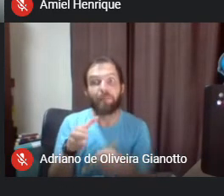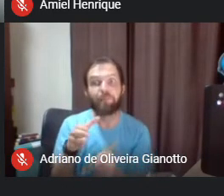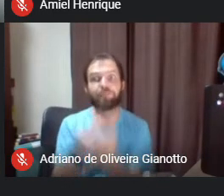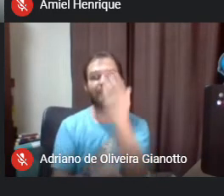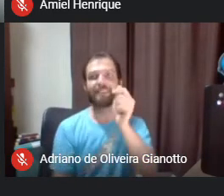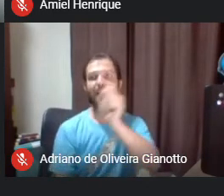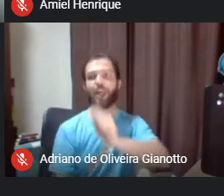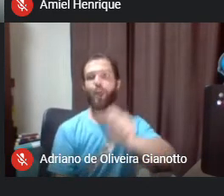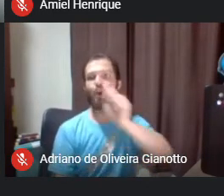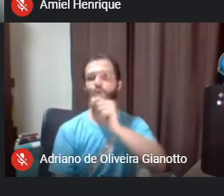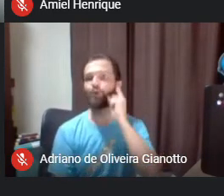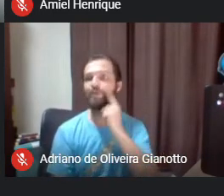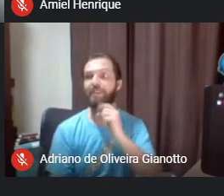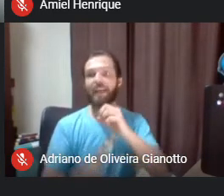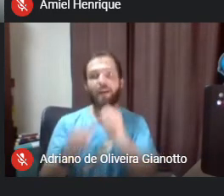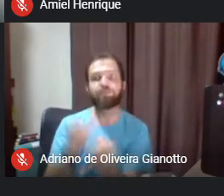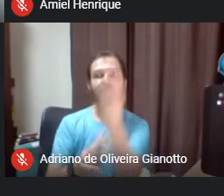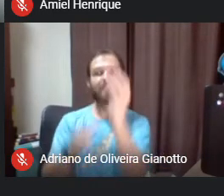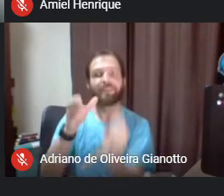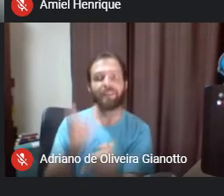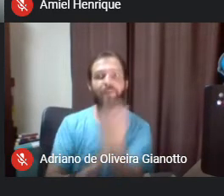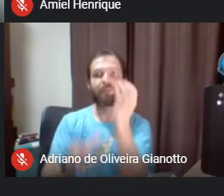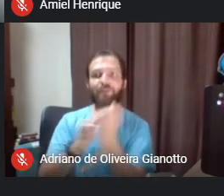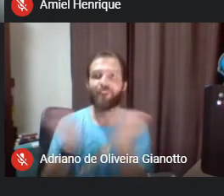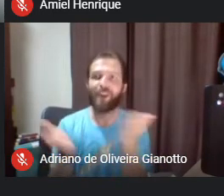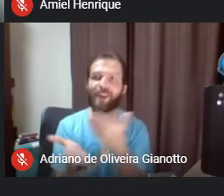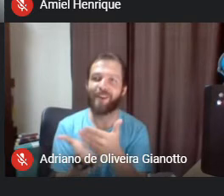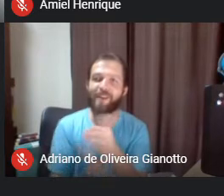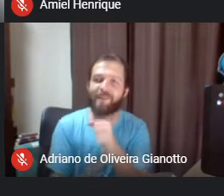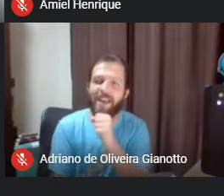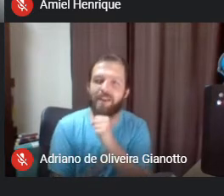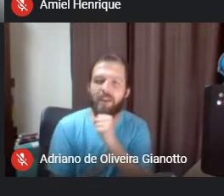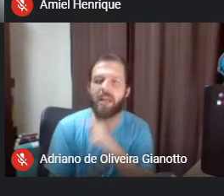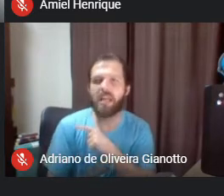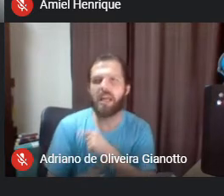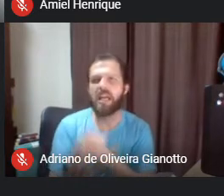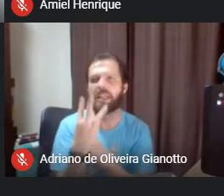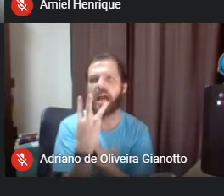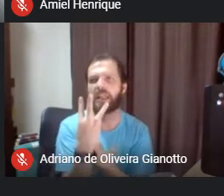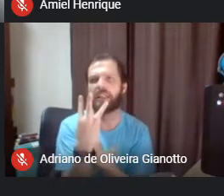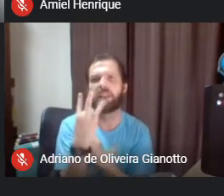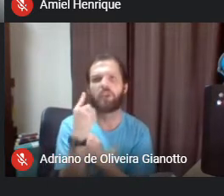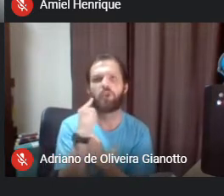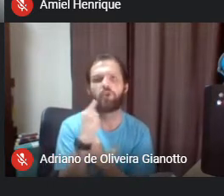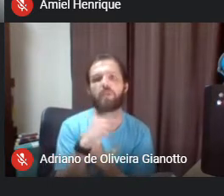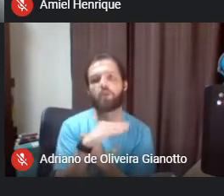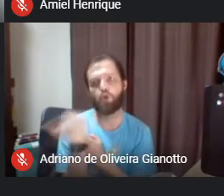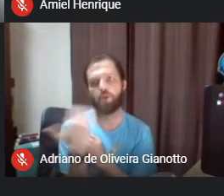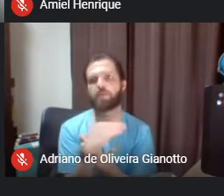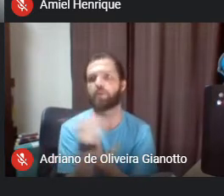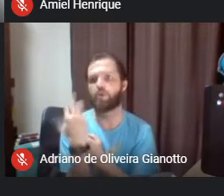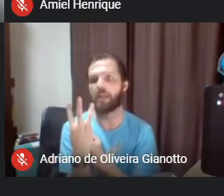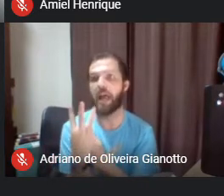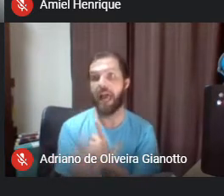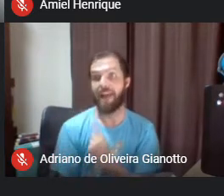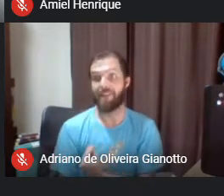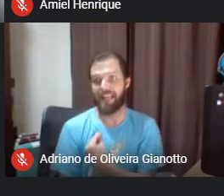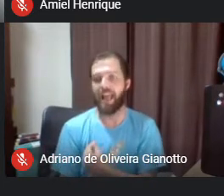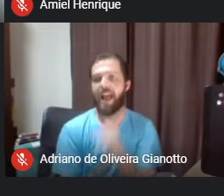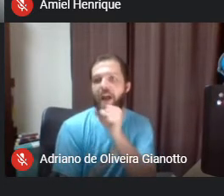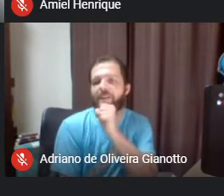de sinais, tivemos influência do INES. Aí surgiu associações, né? Então, nós agradecemos muito a